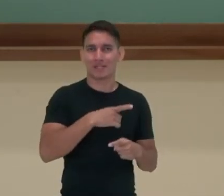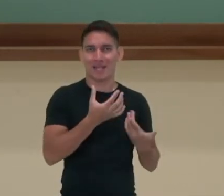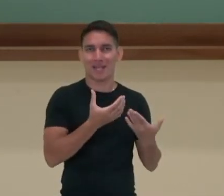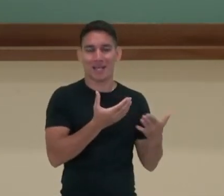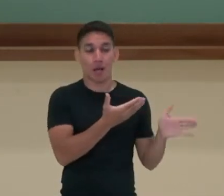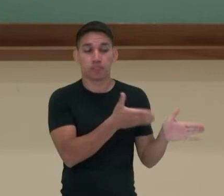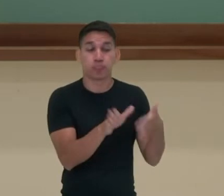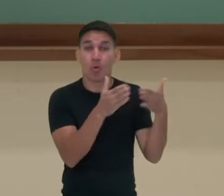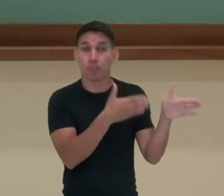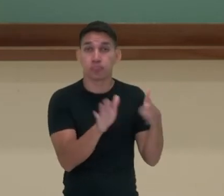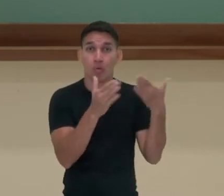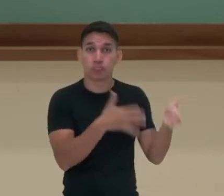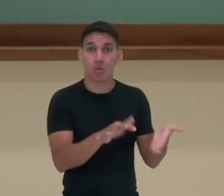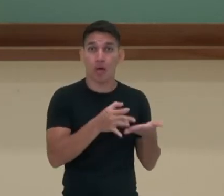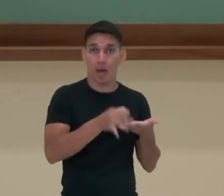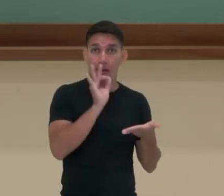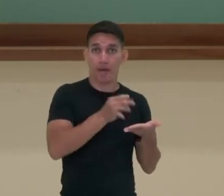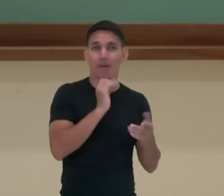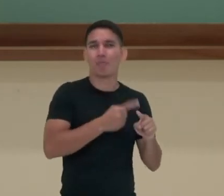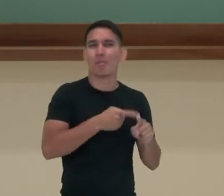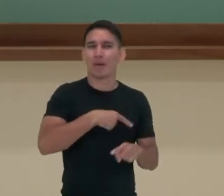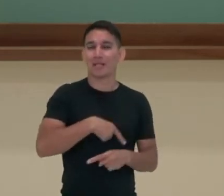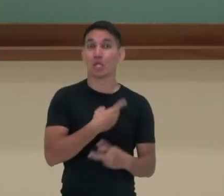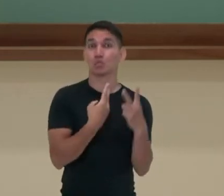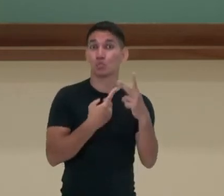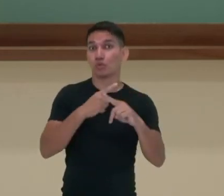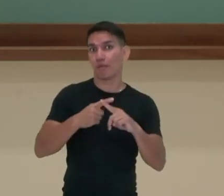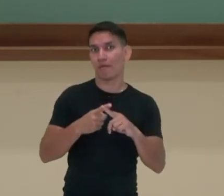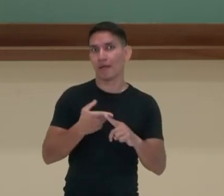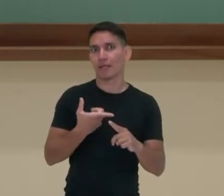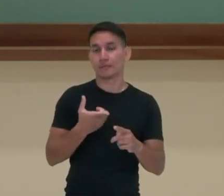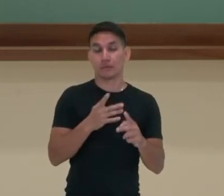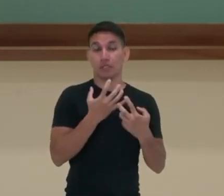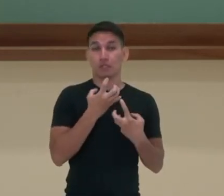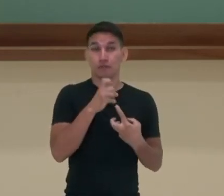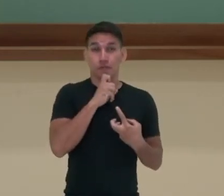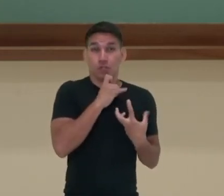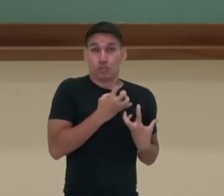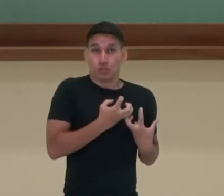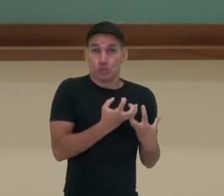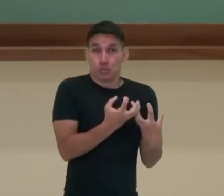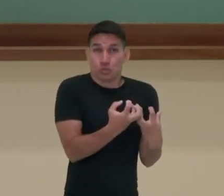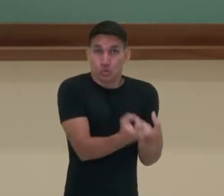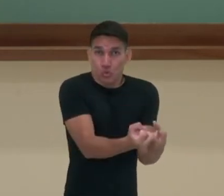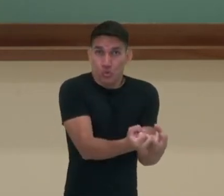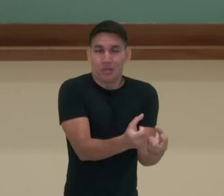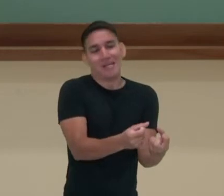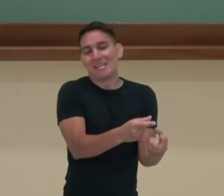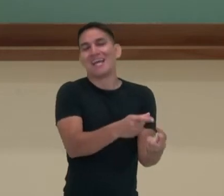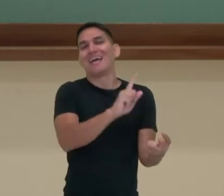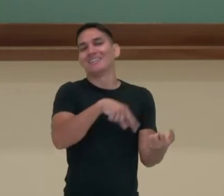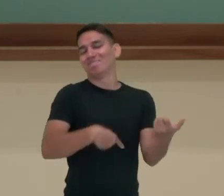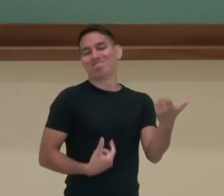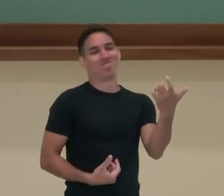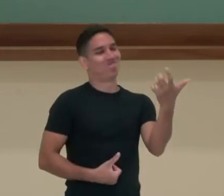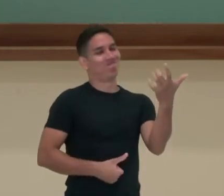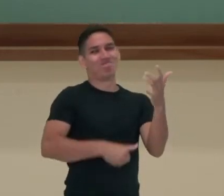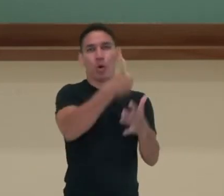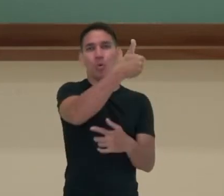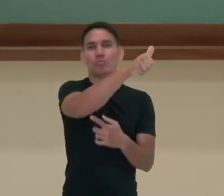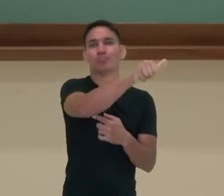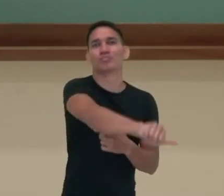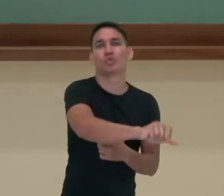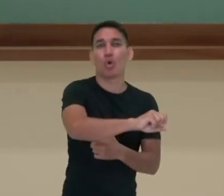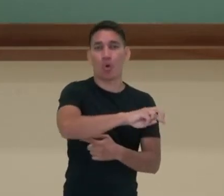de café, né? Devido à geada negra que deu duas vezes no estado do Paraná, que foi o ponto culminante aí para que muitas pessoas migrassem